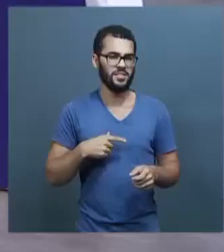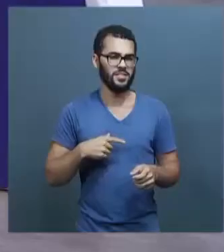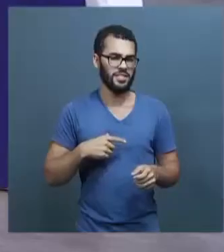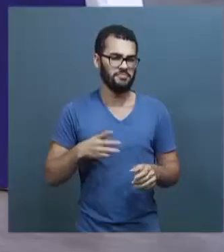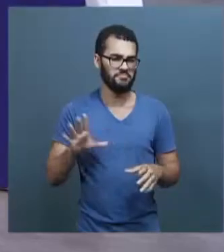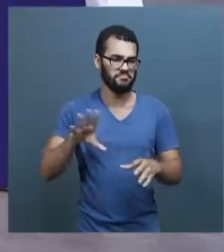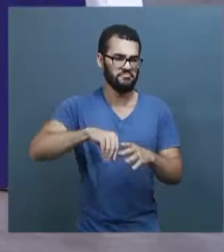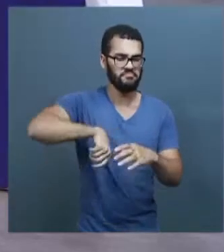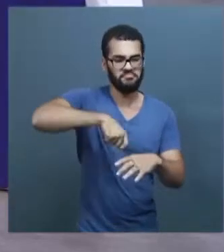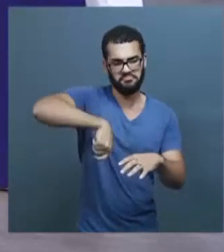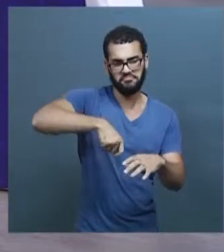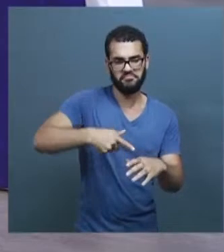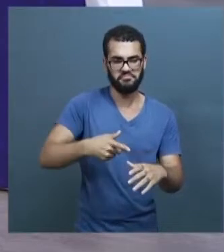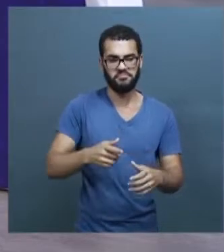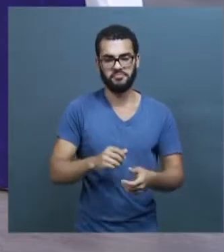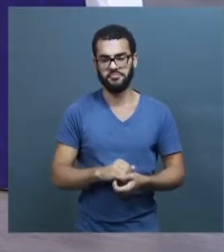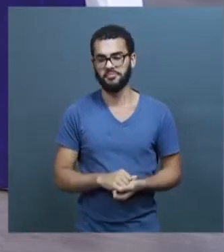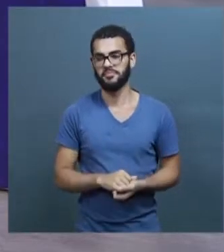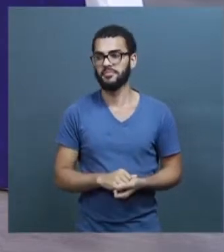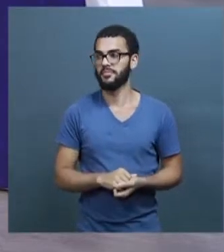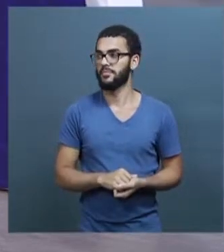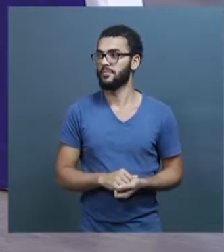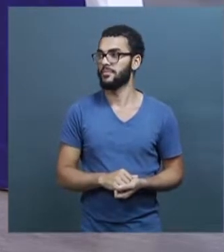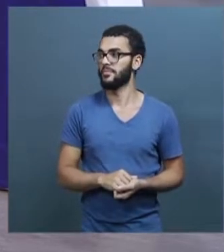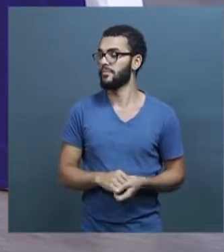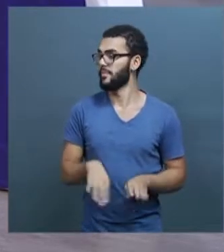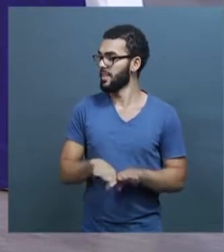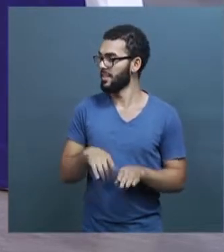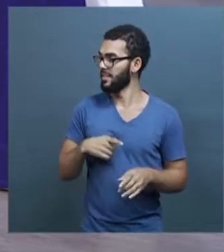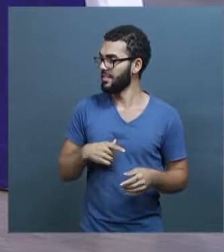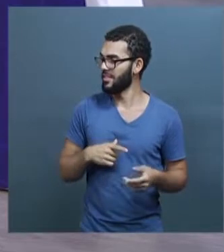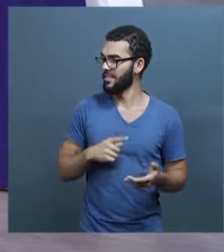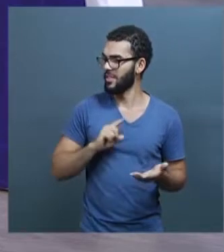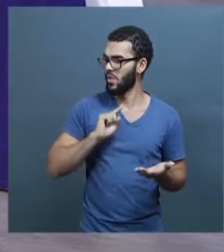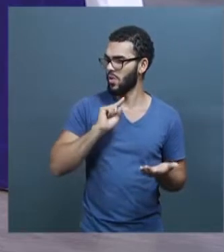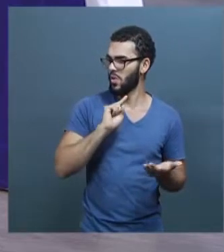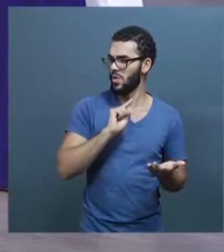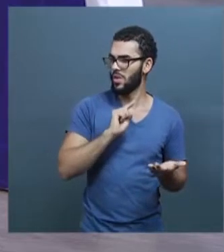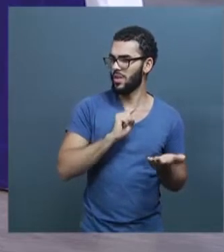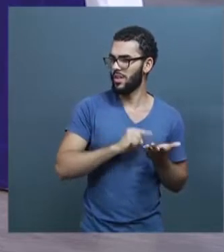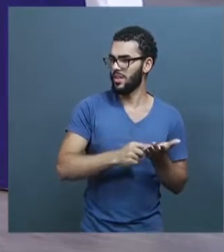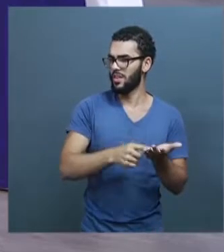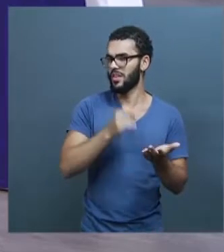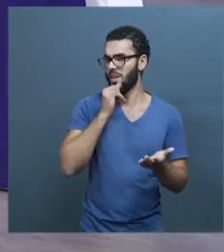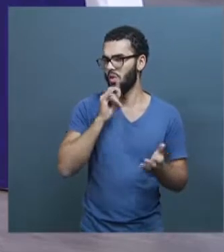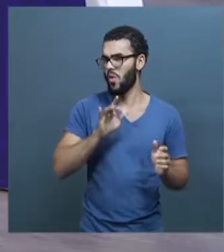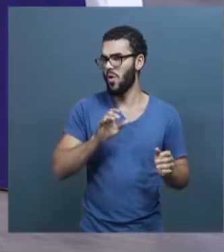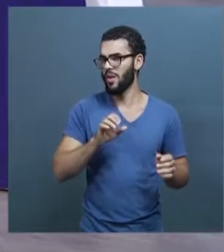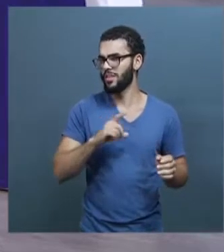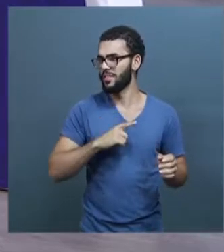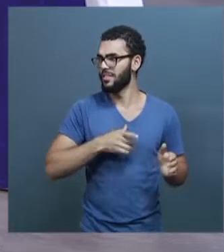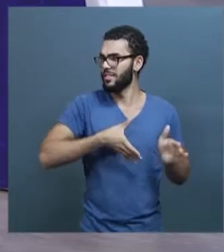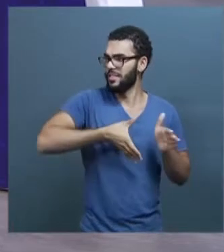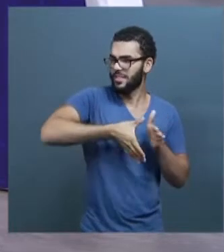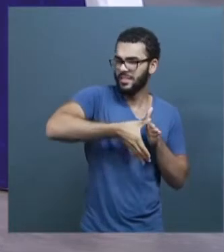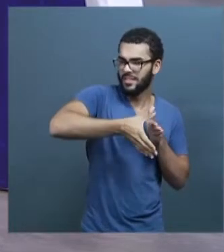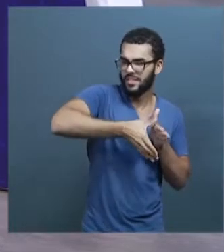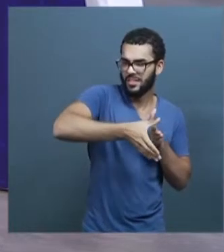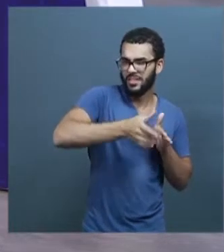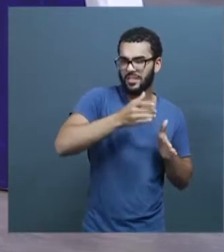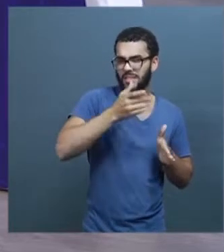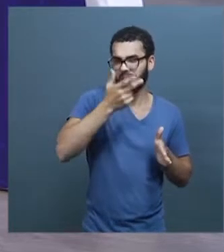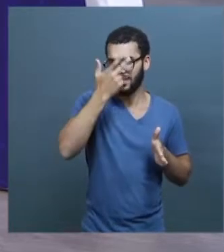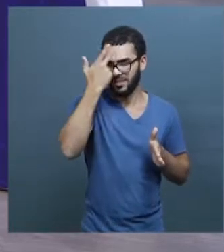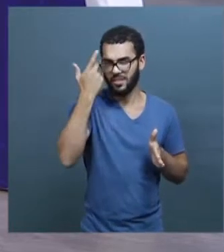houve de acordo para que as escolas pudessem cumprir esse decreto, houve uma orientação formal? Chegou-se